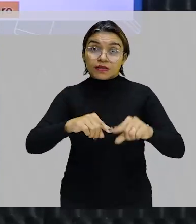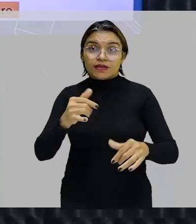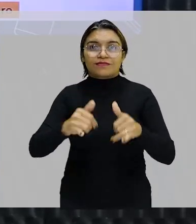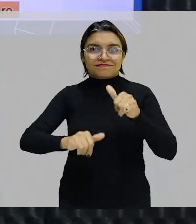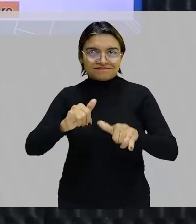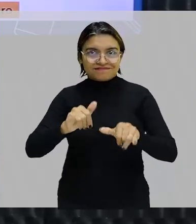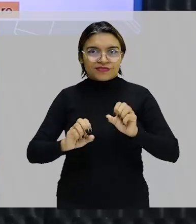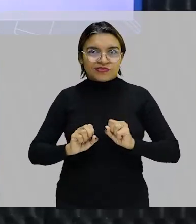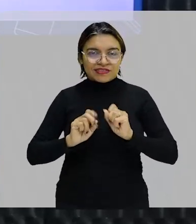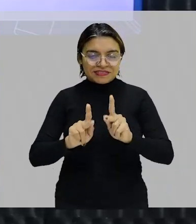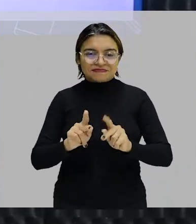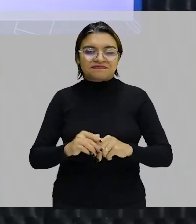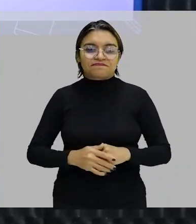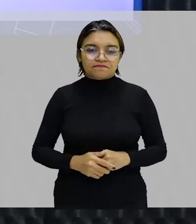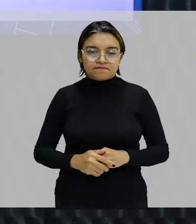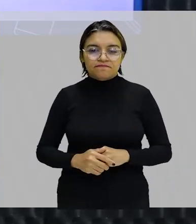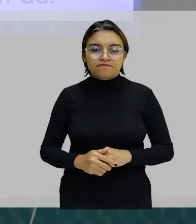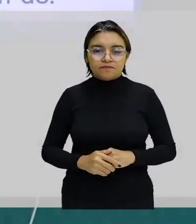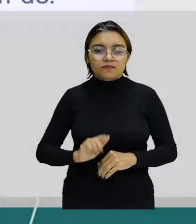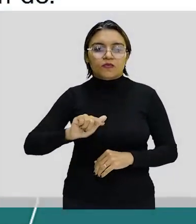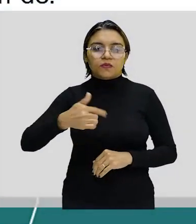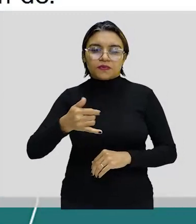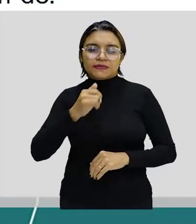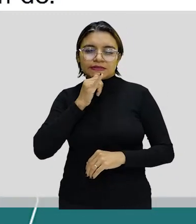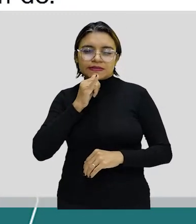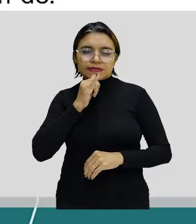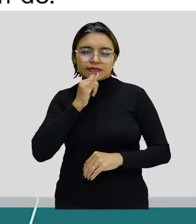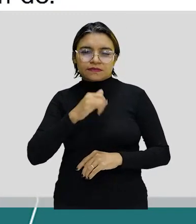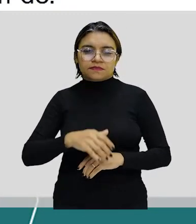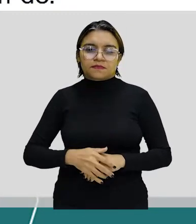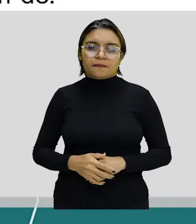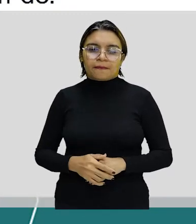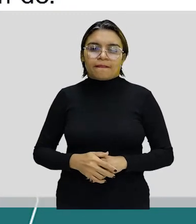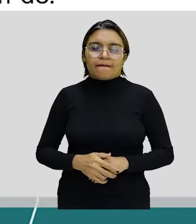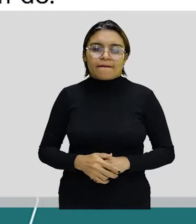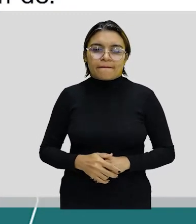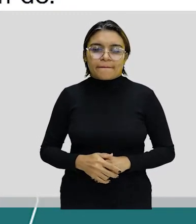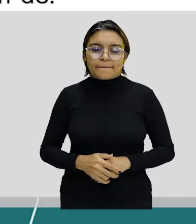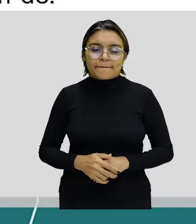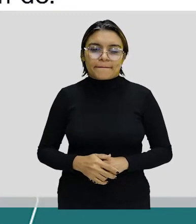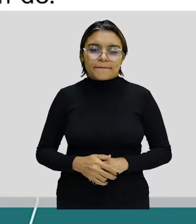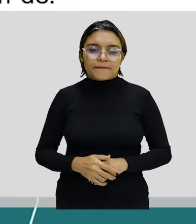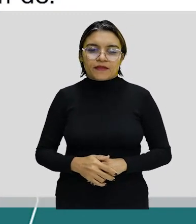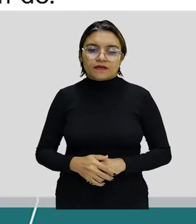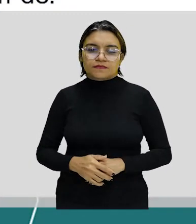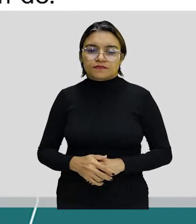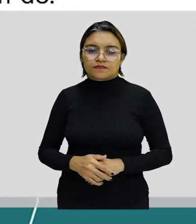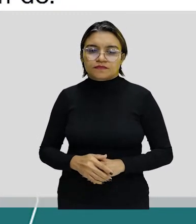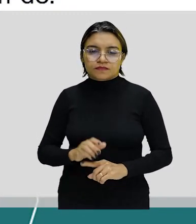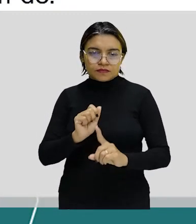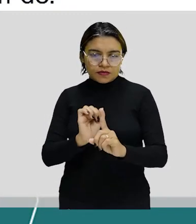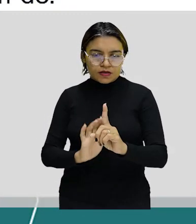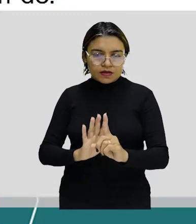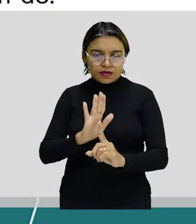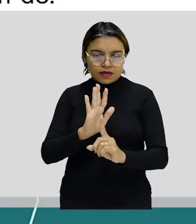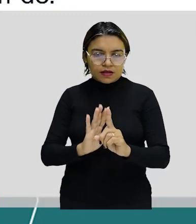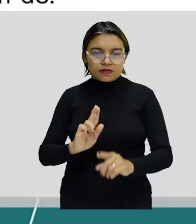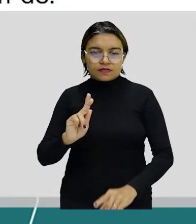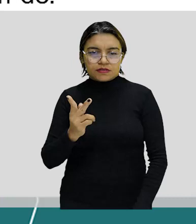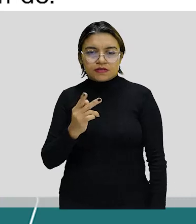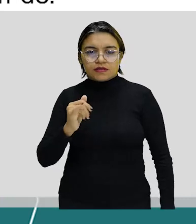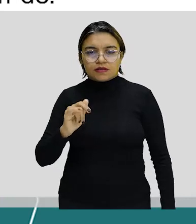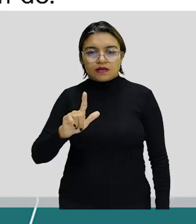bem? Bom, mais um exemplo aqui para a gente poder fechar a nossa aula. O gás hilariante,